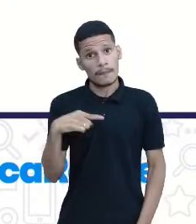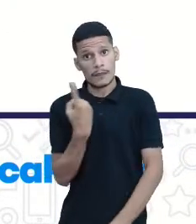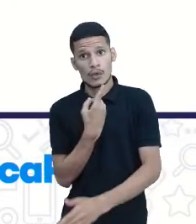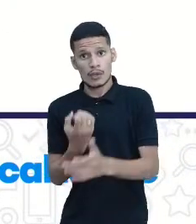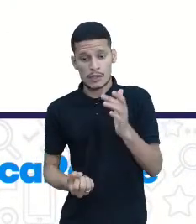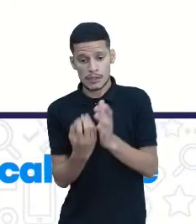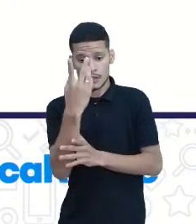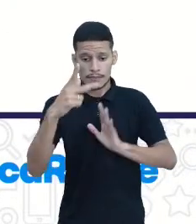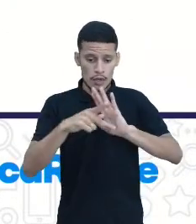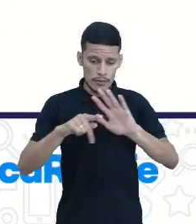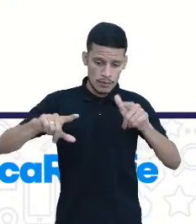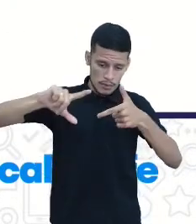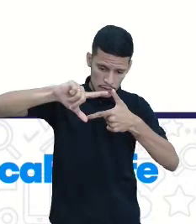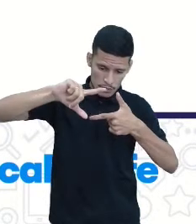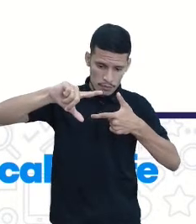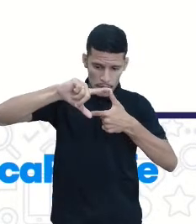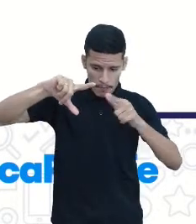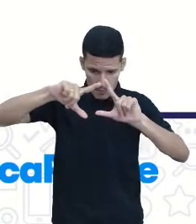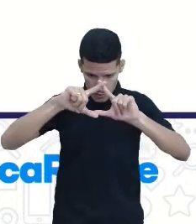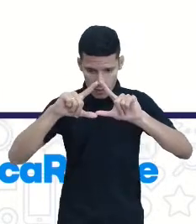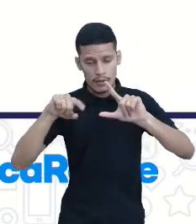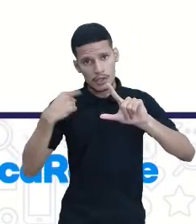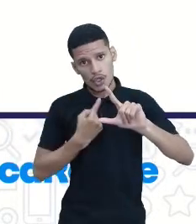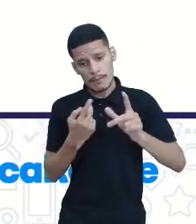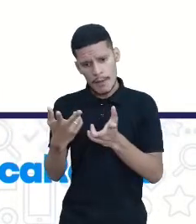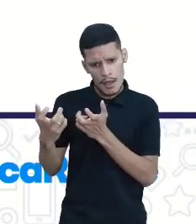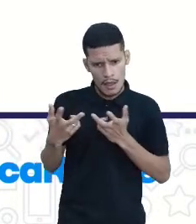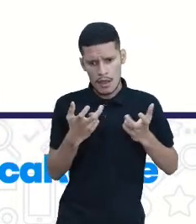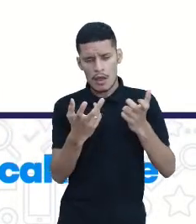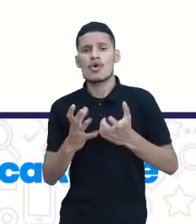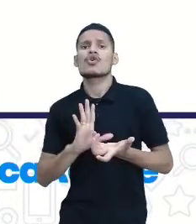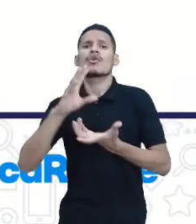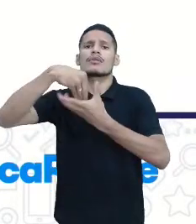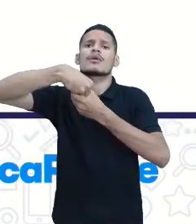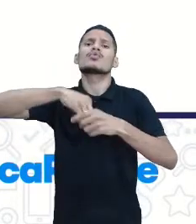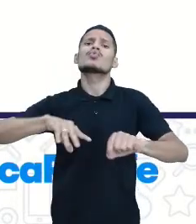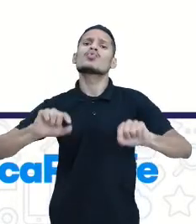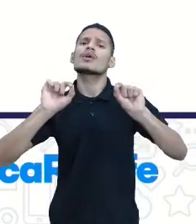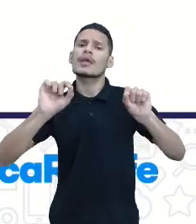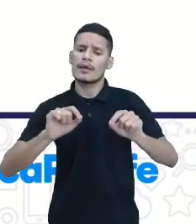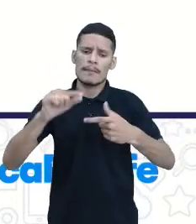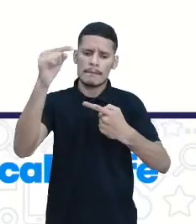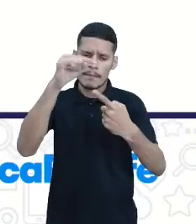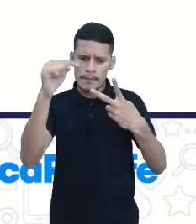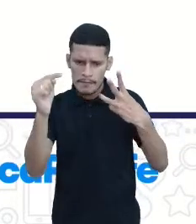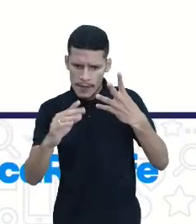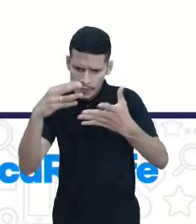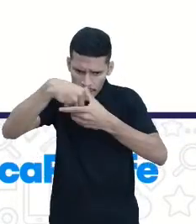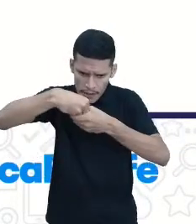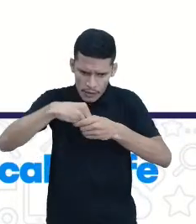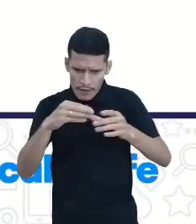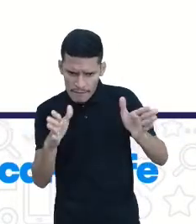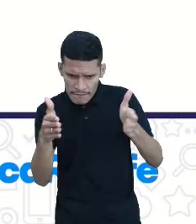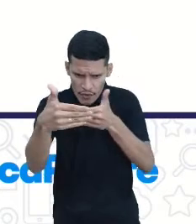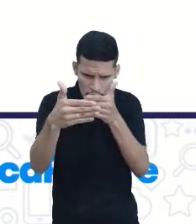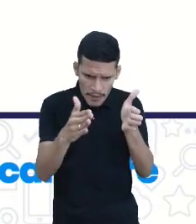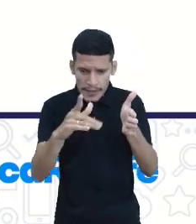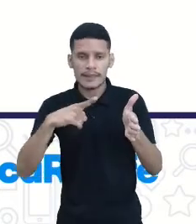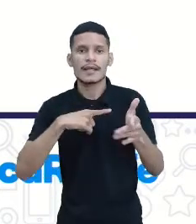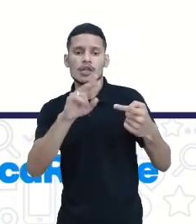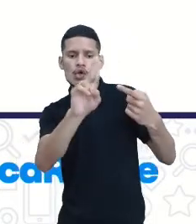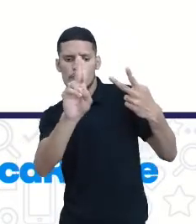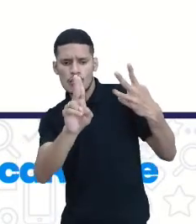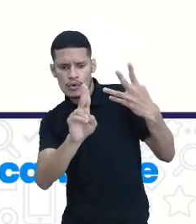construir o triângulo retângulo, a gente vai perceber que os elementos que compõem o triângulo retângulo dessa forma, a gente vai dar um nome específico,